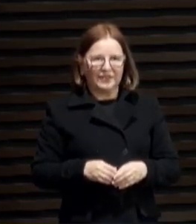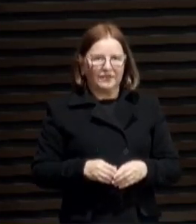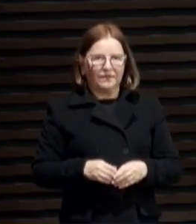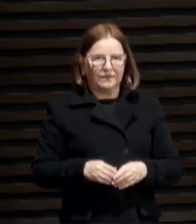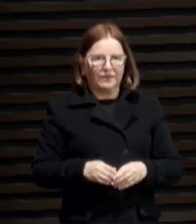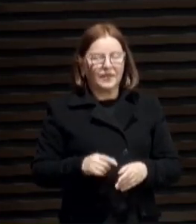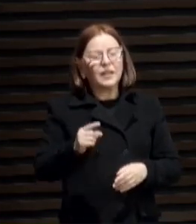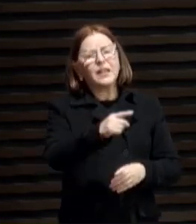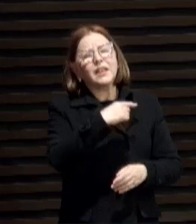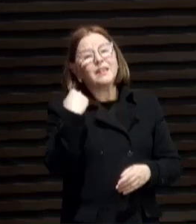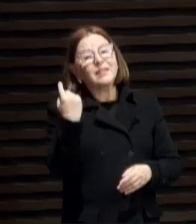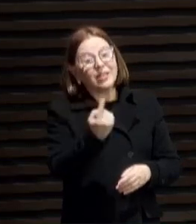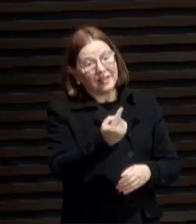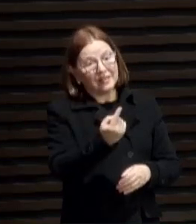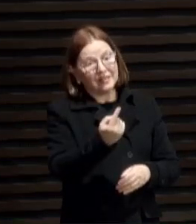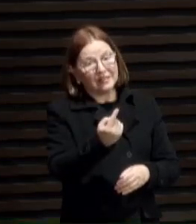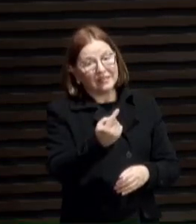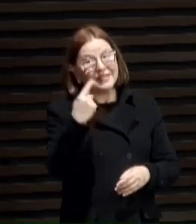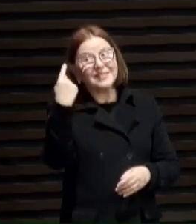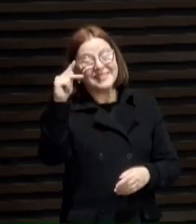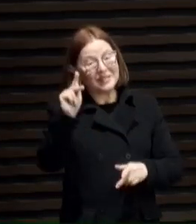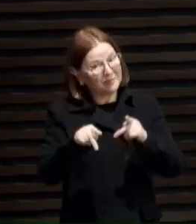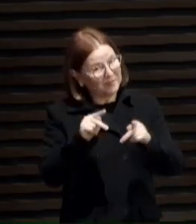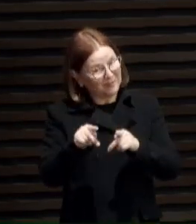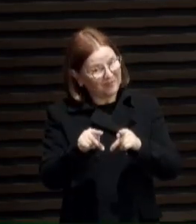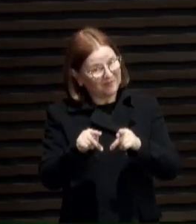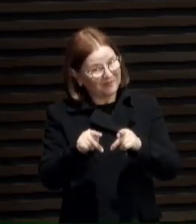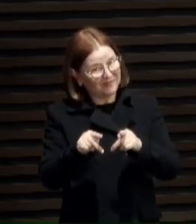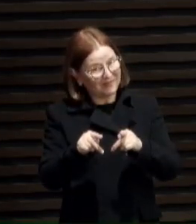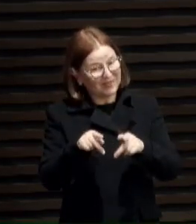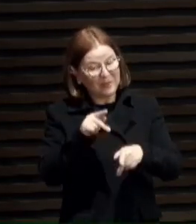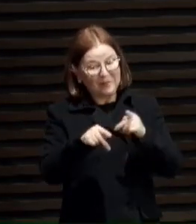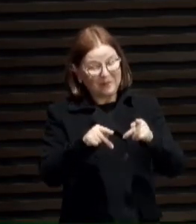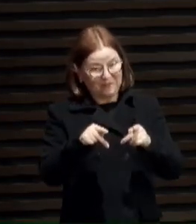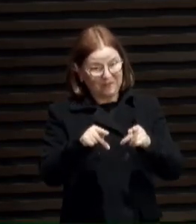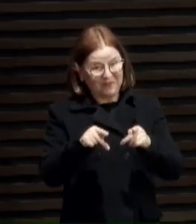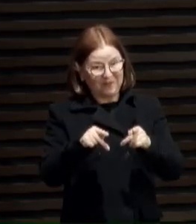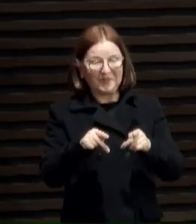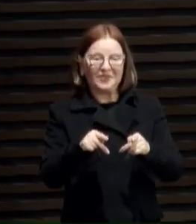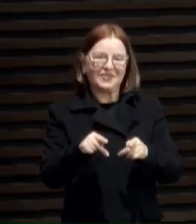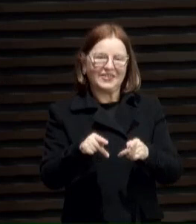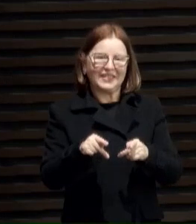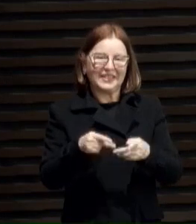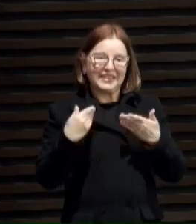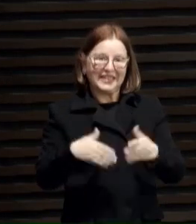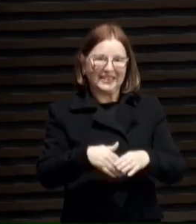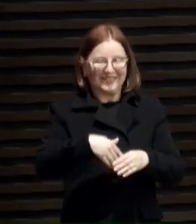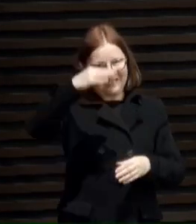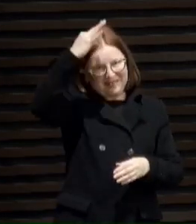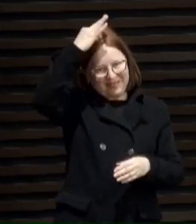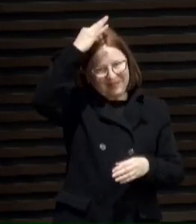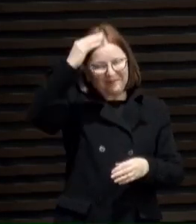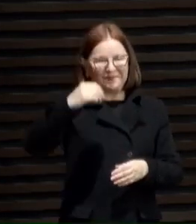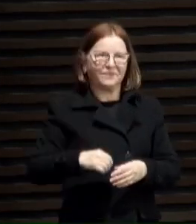E nós, o seu povo, o povo regenerado de Deus. E aí eu quero terminar com o